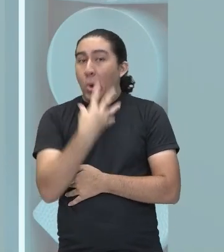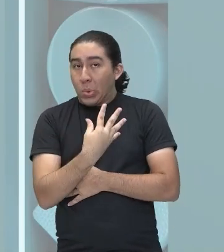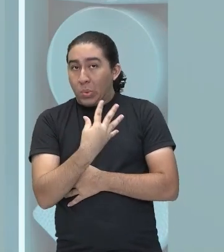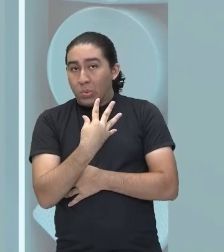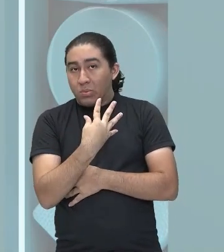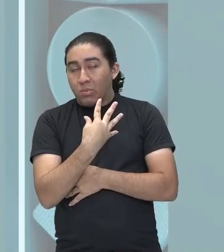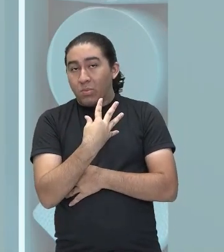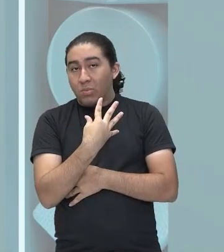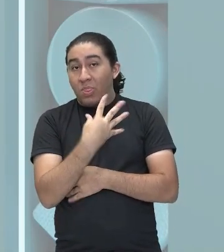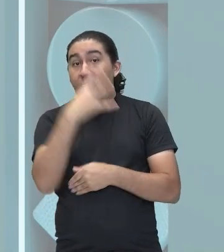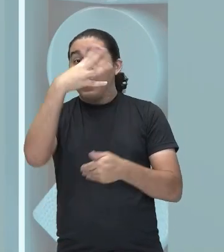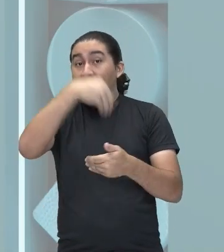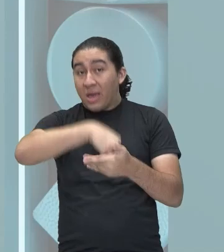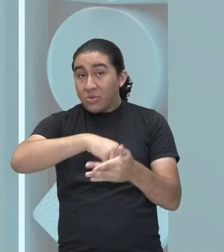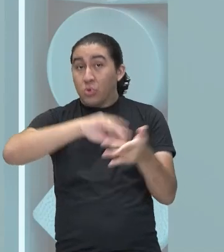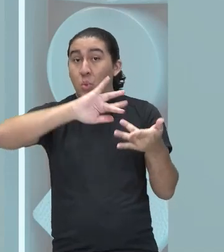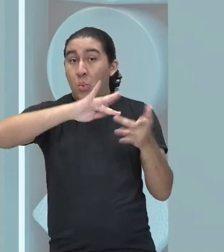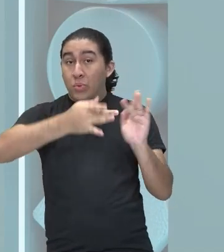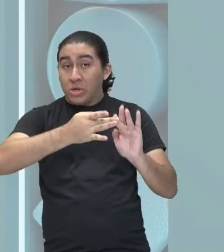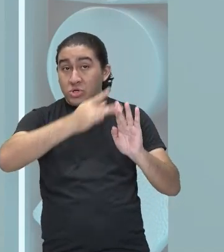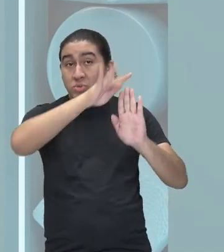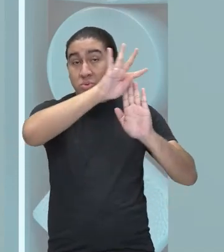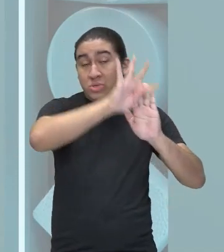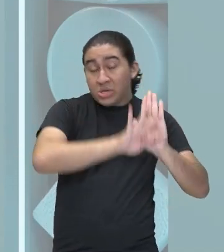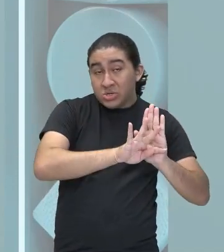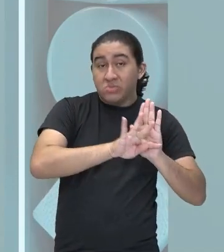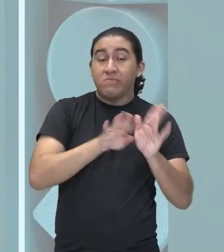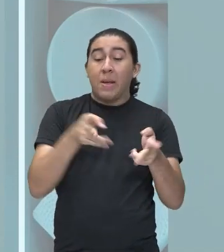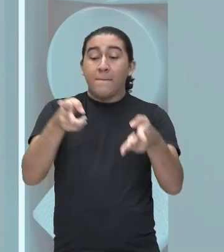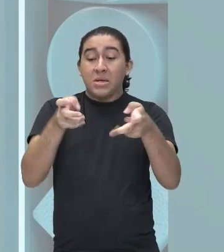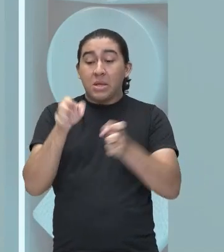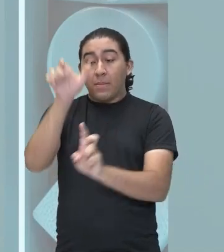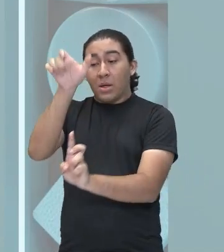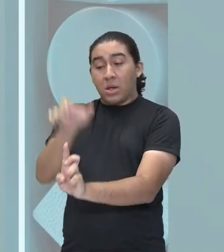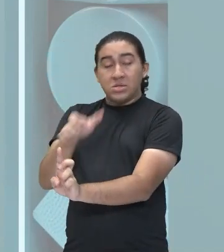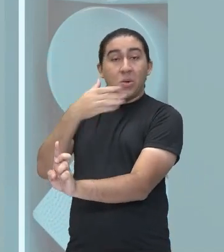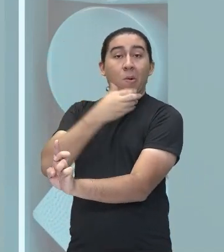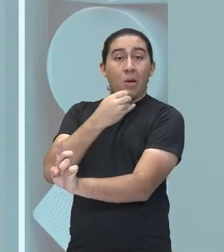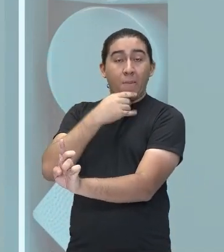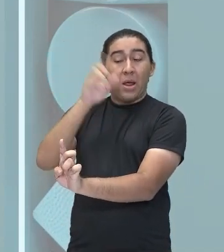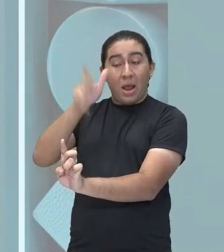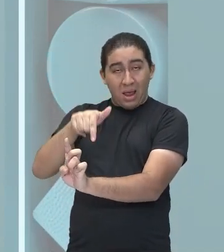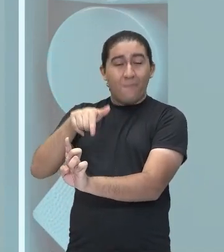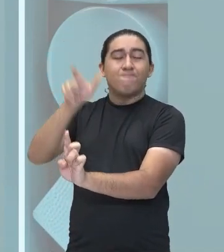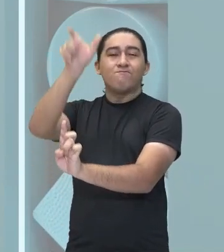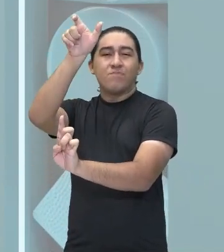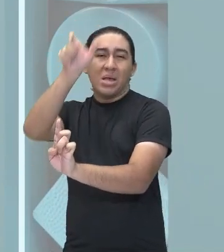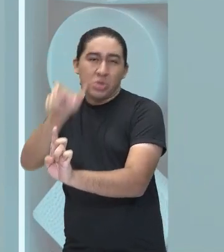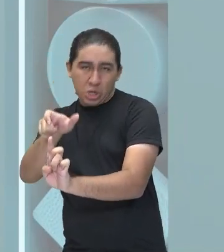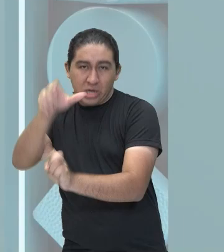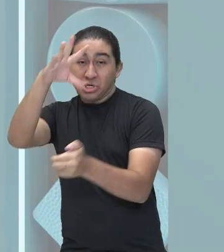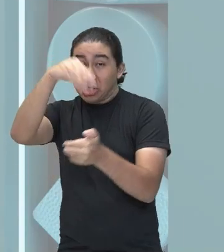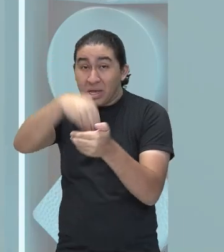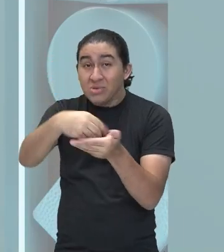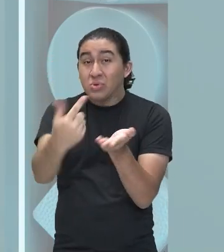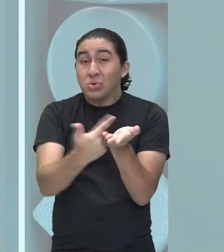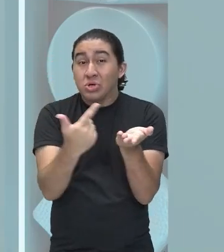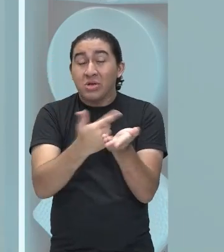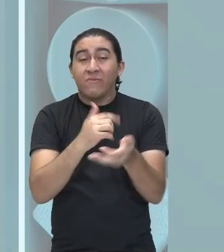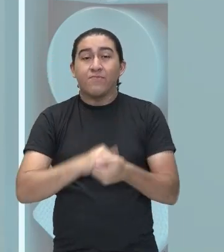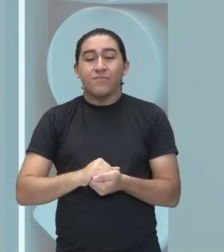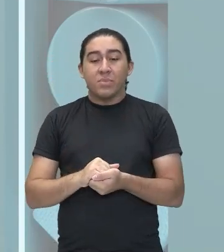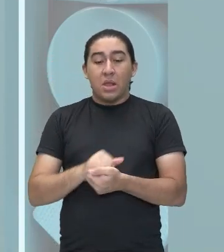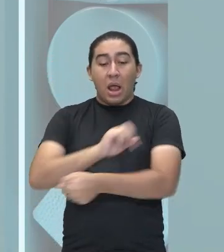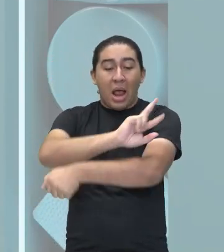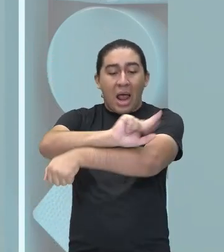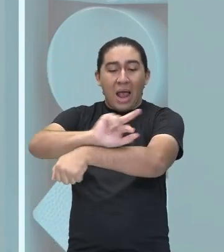texto. Nós podemos perceber que o Jeca Tatu é esse personagem, que essa mistura de raças ali não